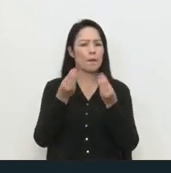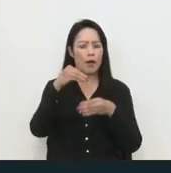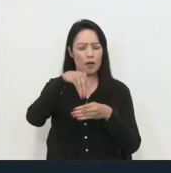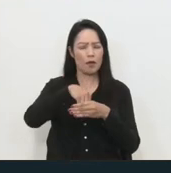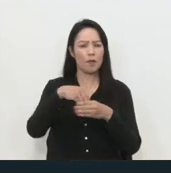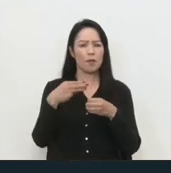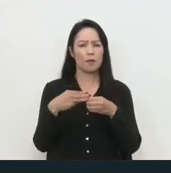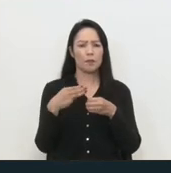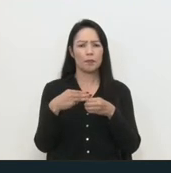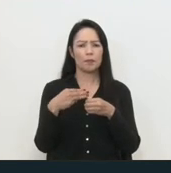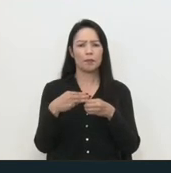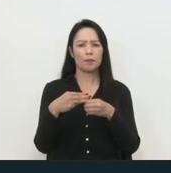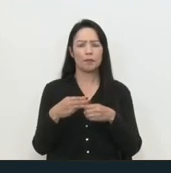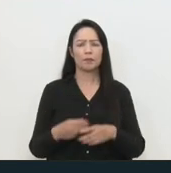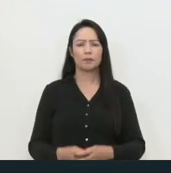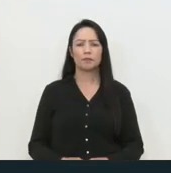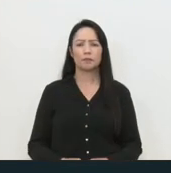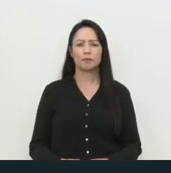Guarulhos